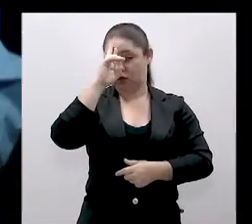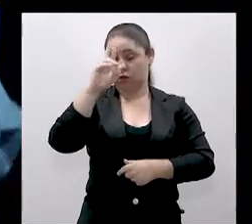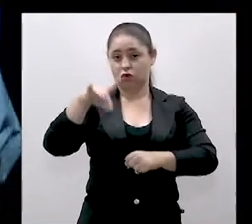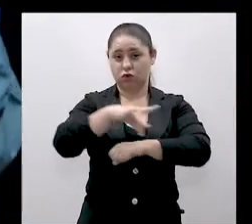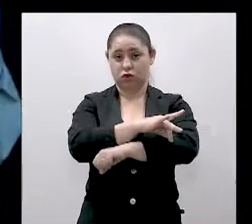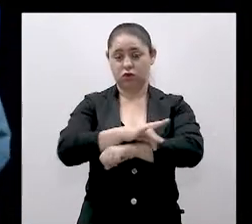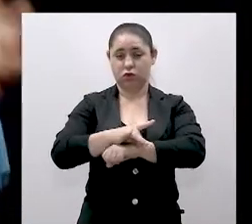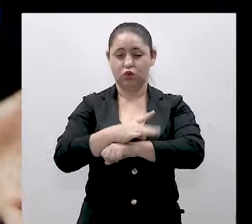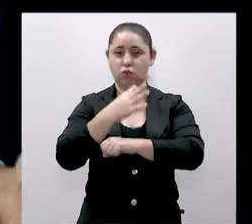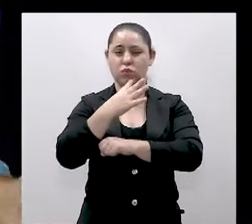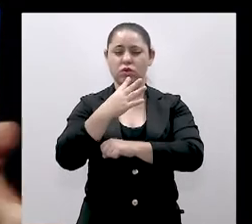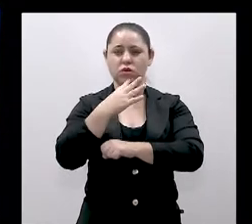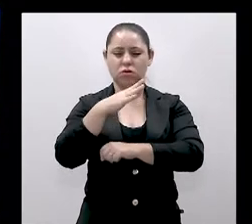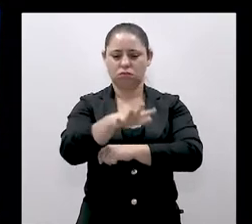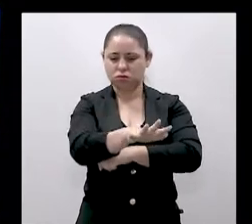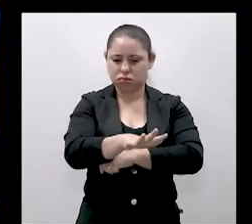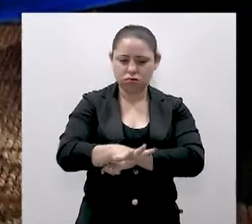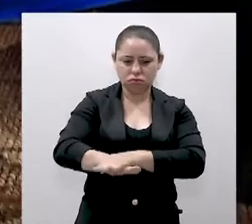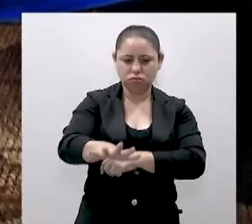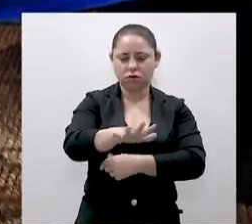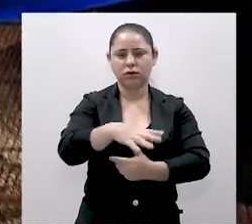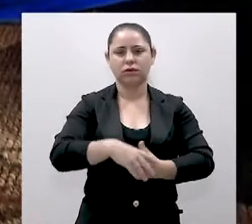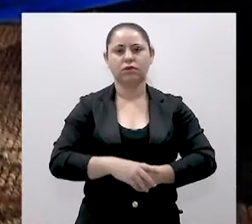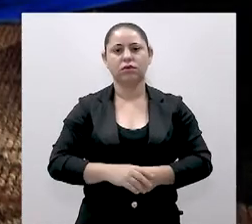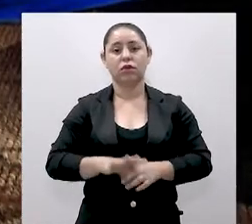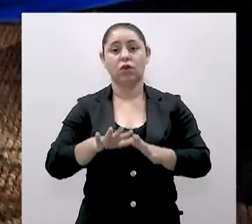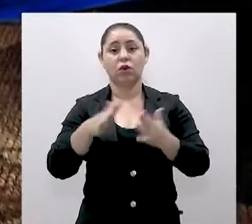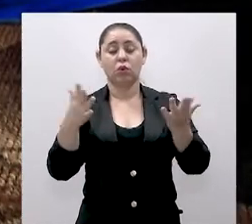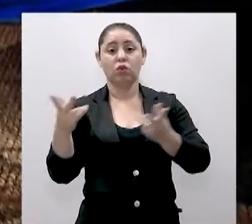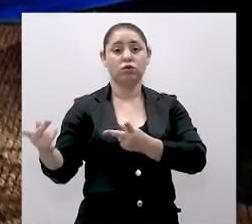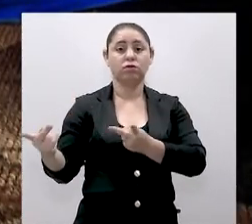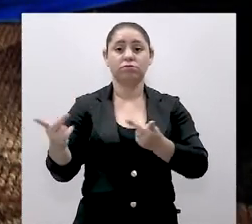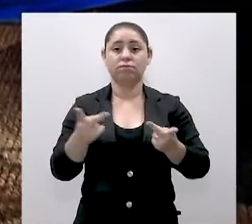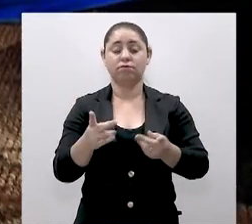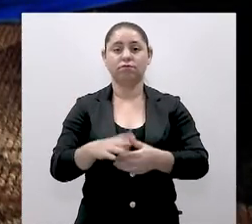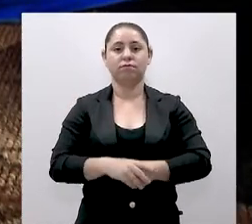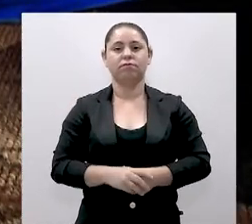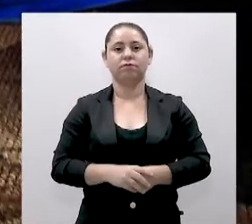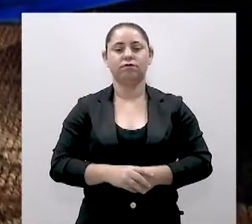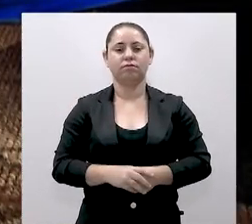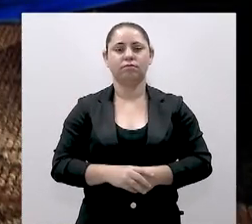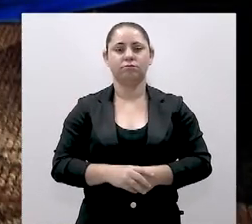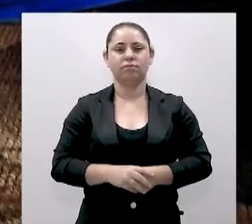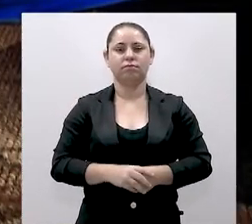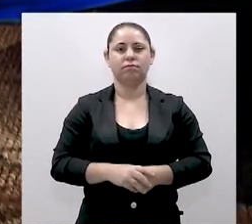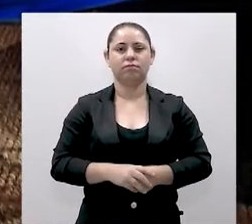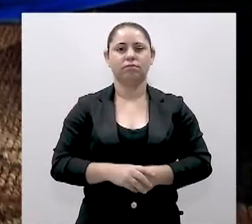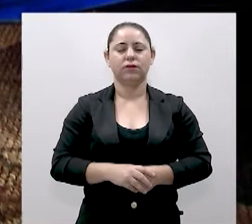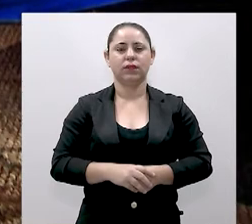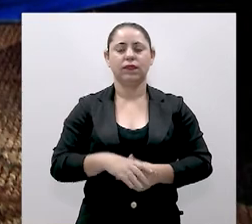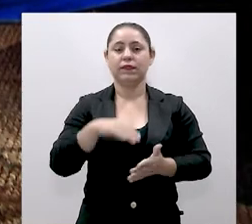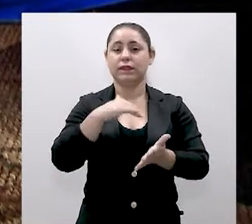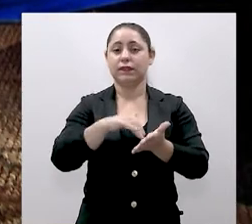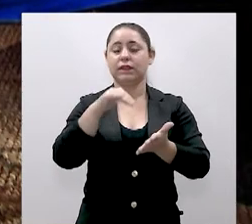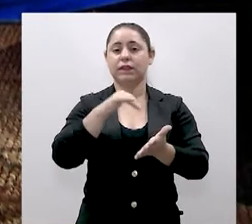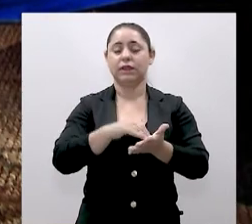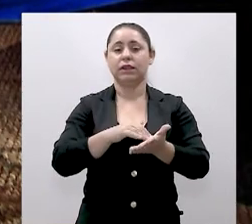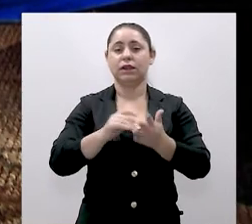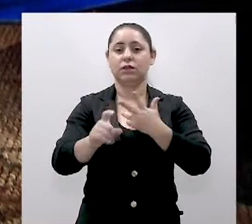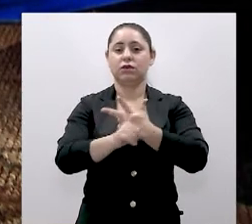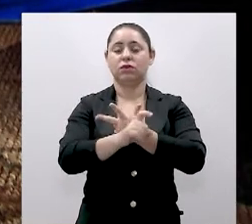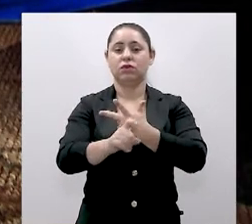engenharia conhecia a região do detalhe também né quando aí me convidaram para ser